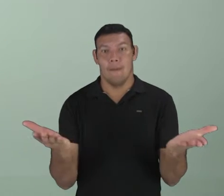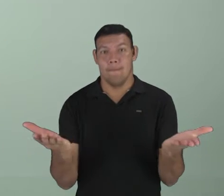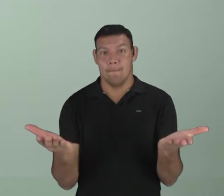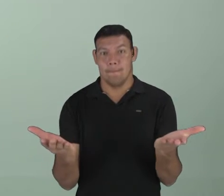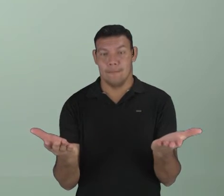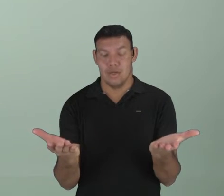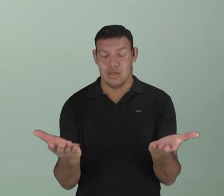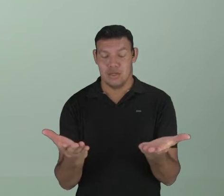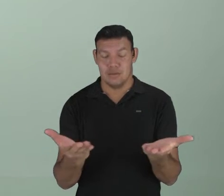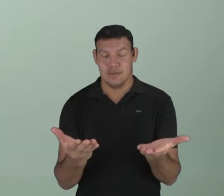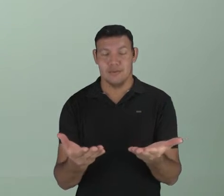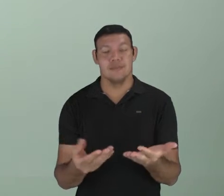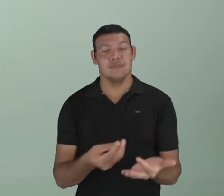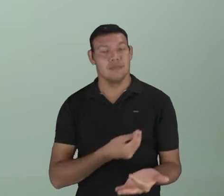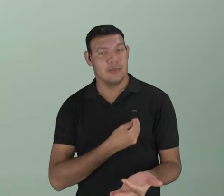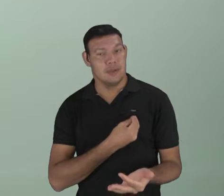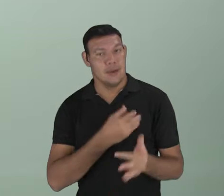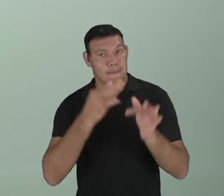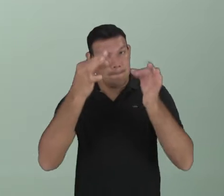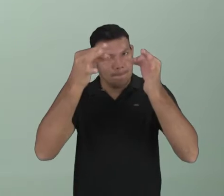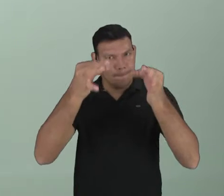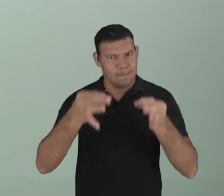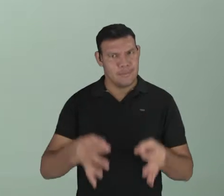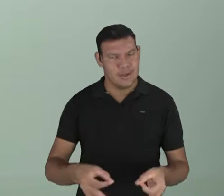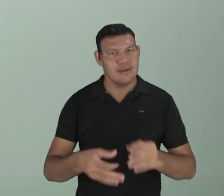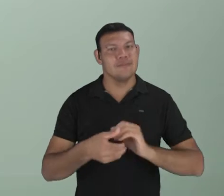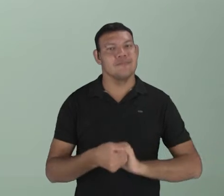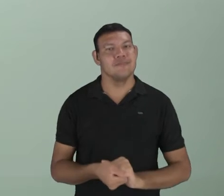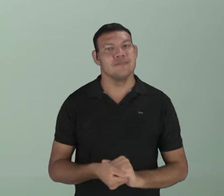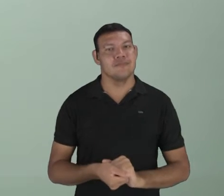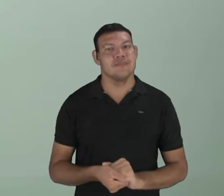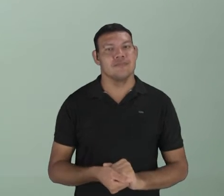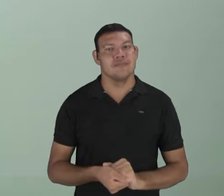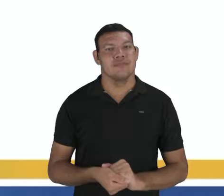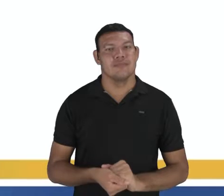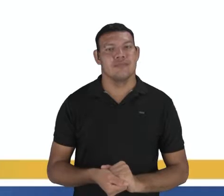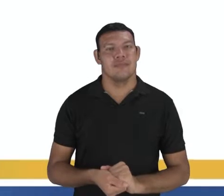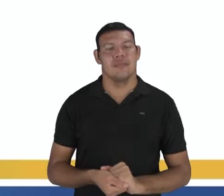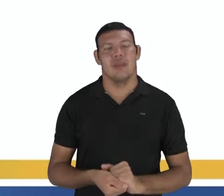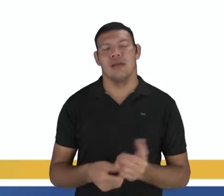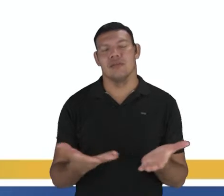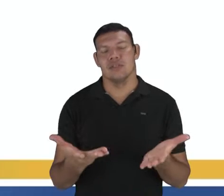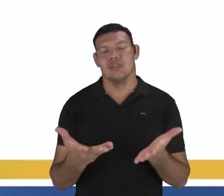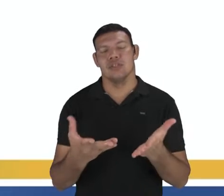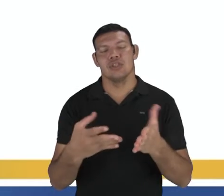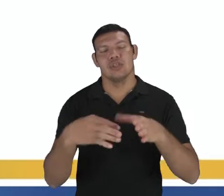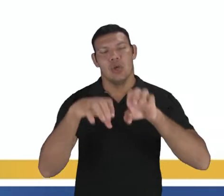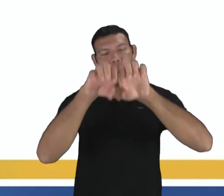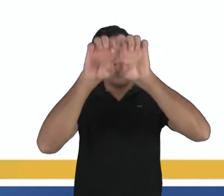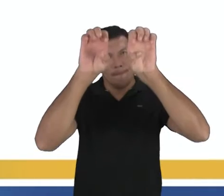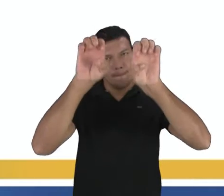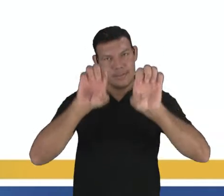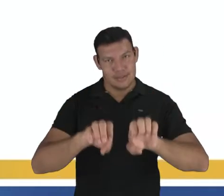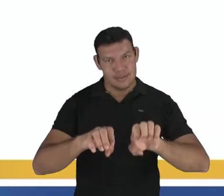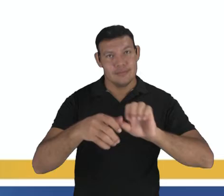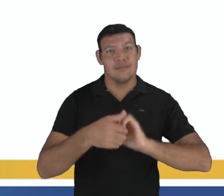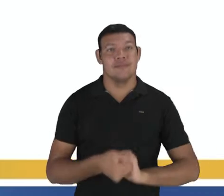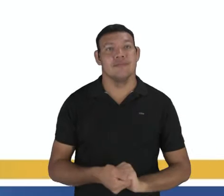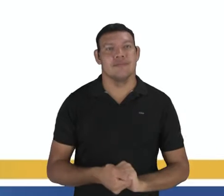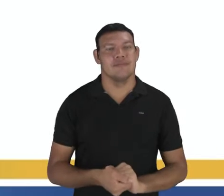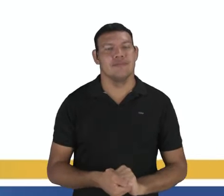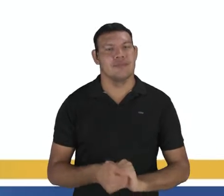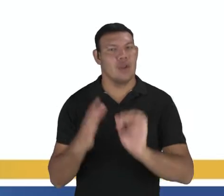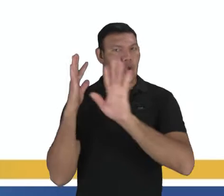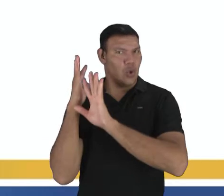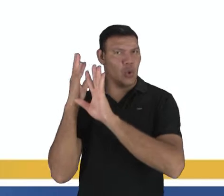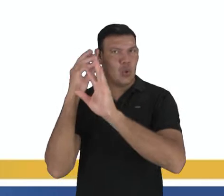e nós vimos a estrutura, a parte estrutural dele. Só um remember, esse primeiro slide é só um